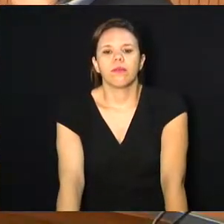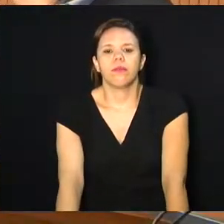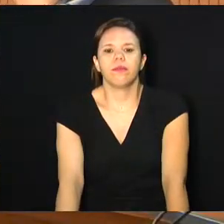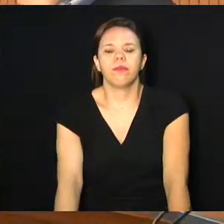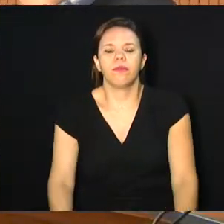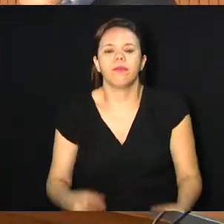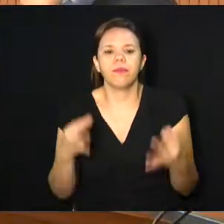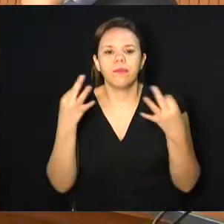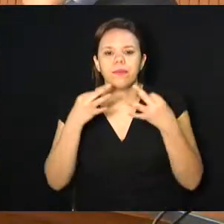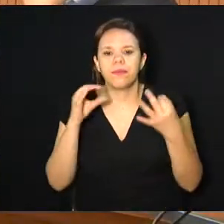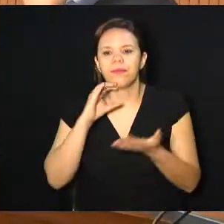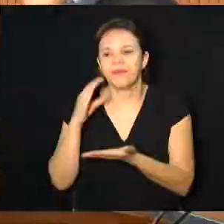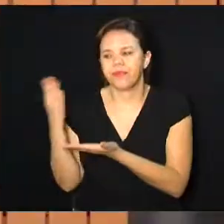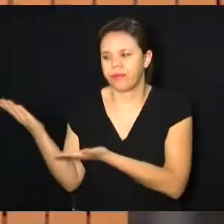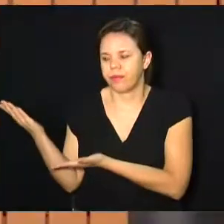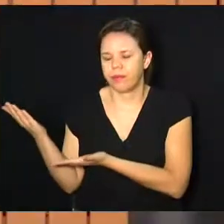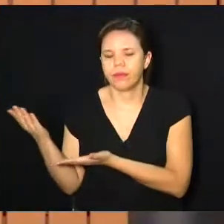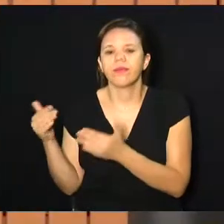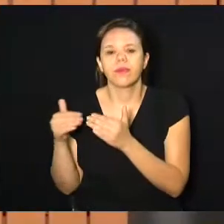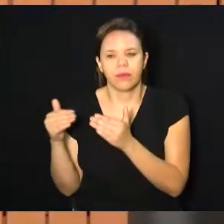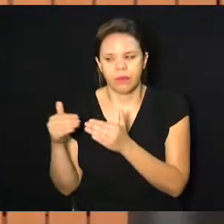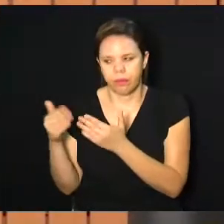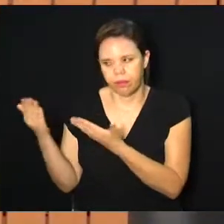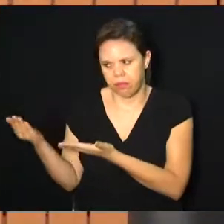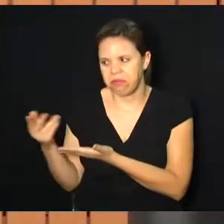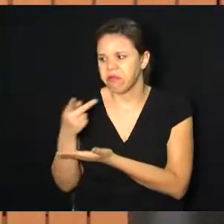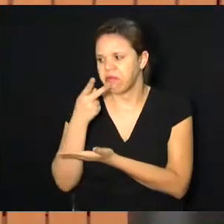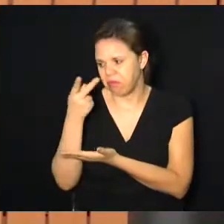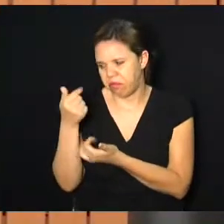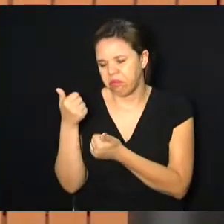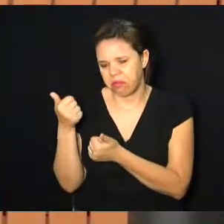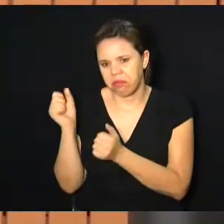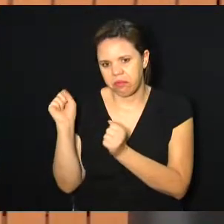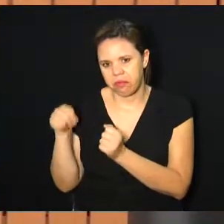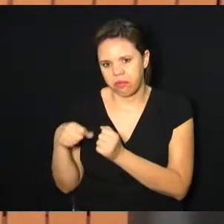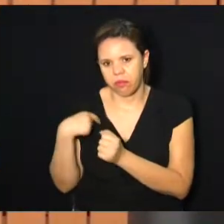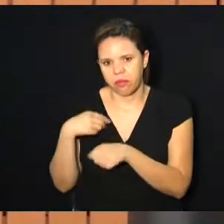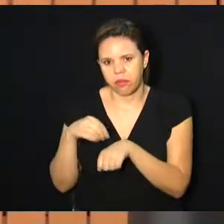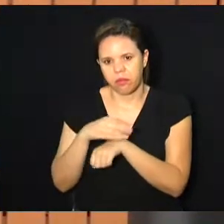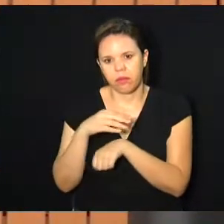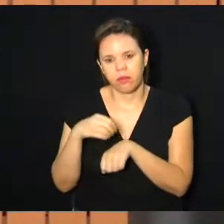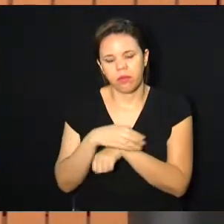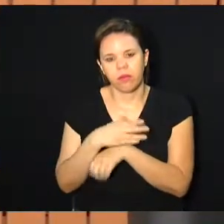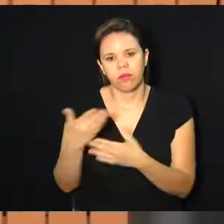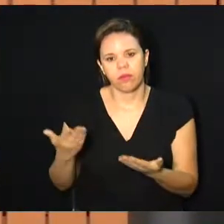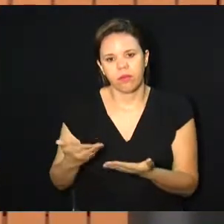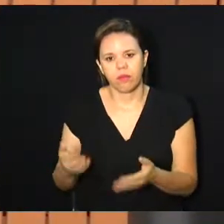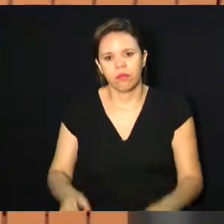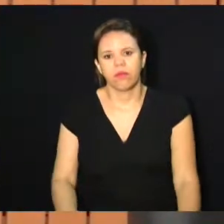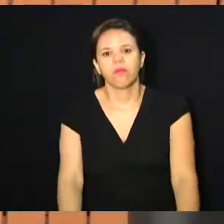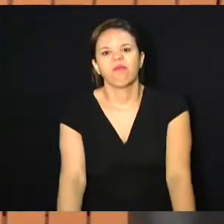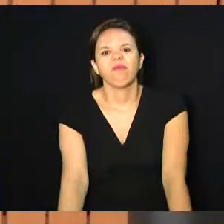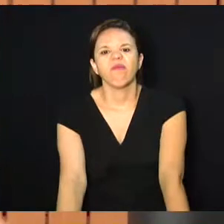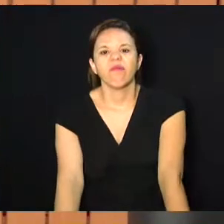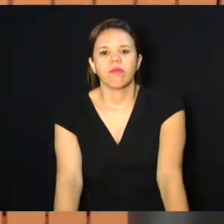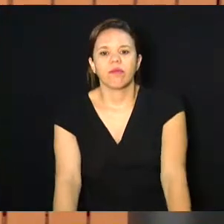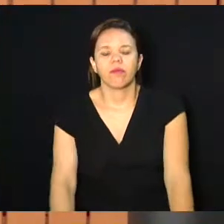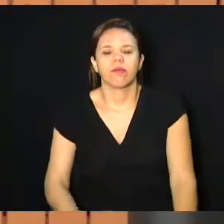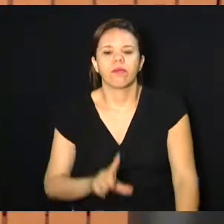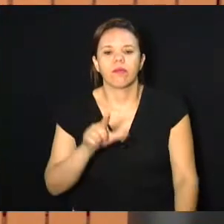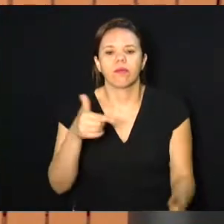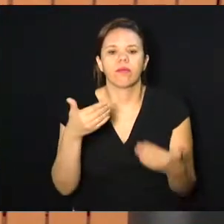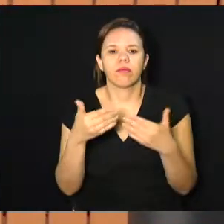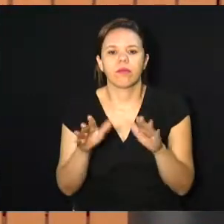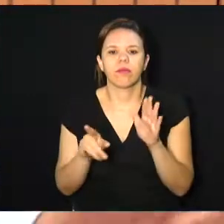Perfeito, Carlão. Concordo com a sua fala. E eu passo a palavra agora, e depois abro para